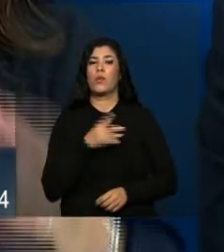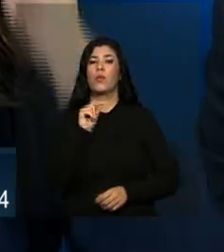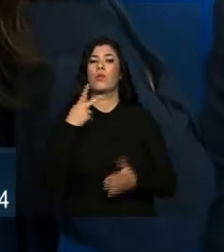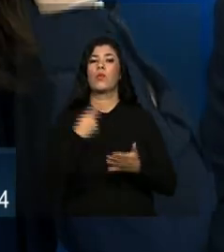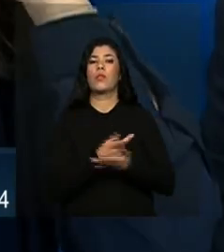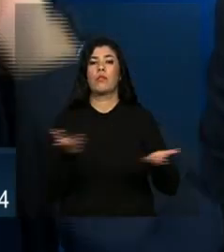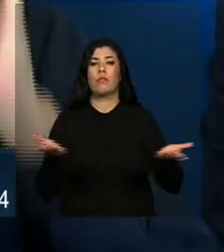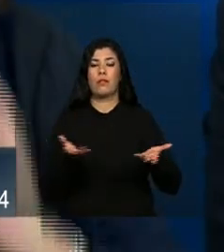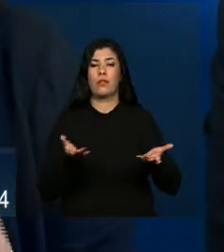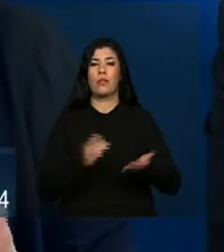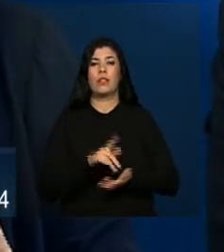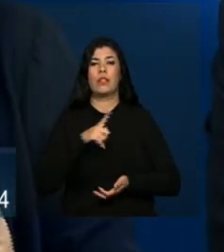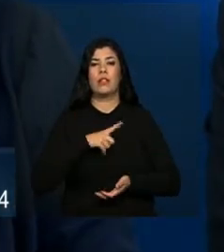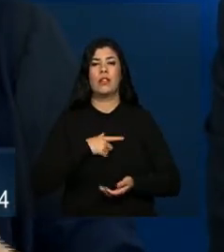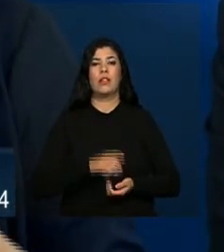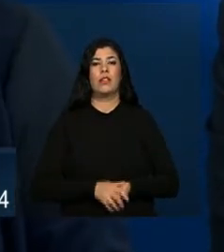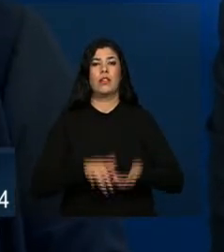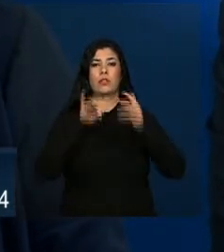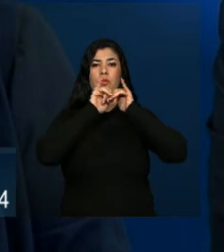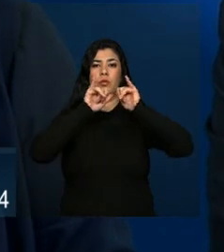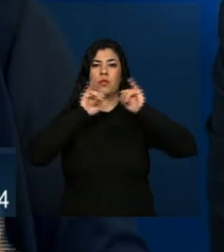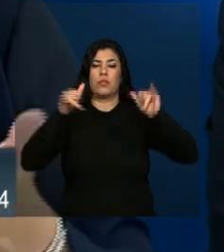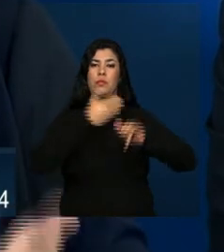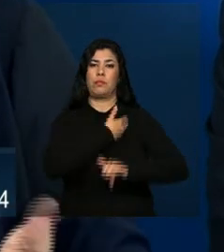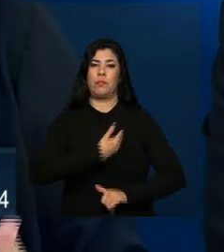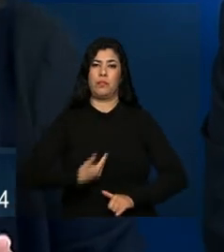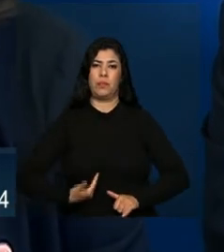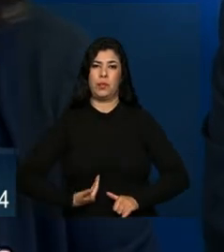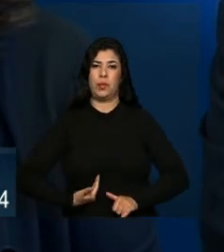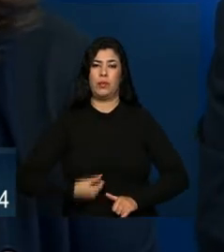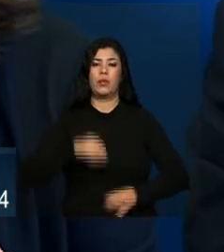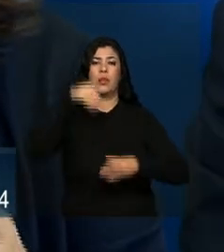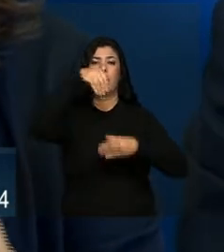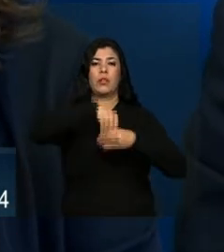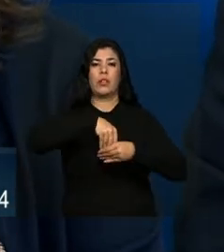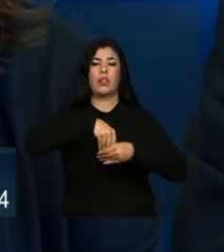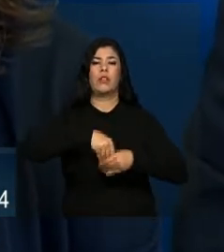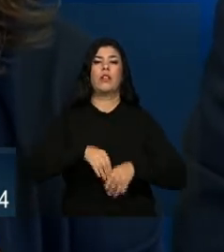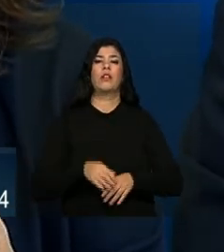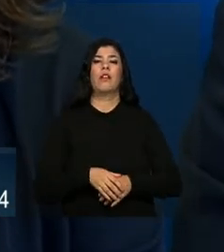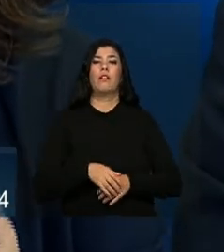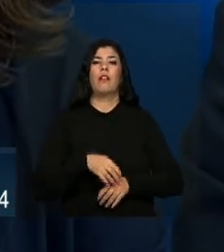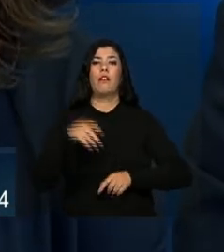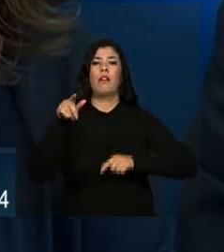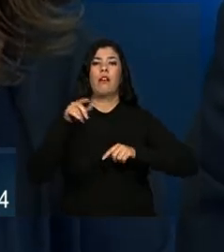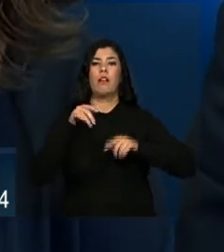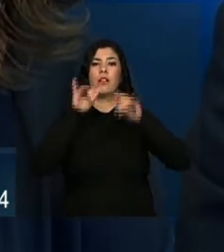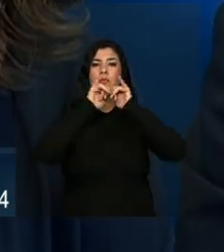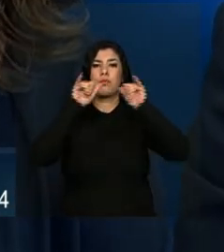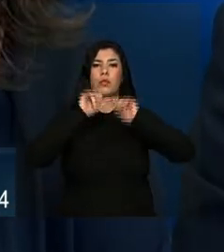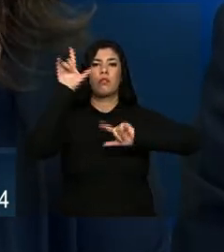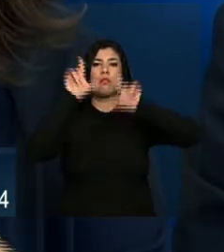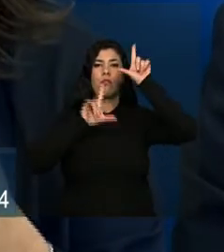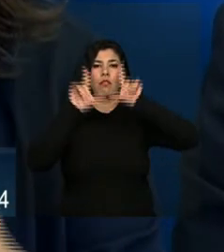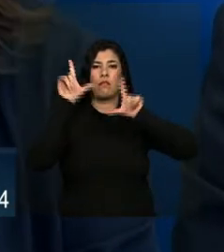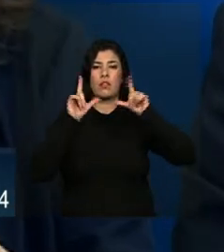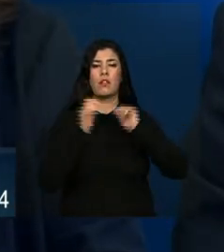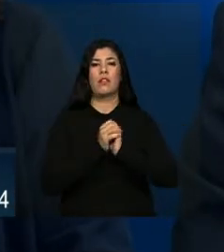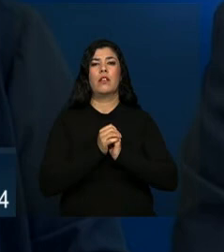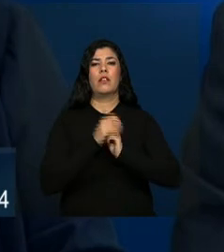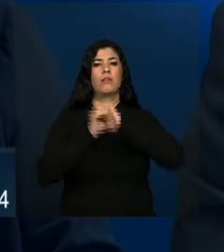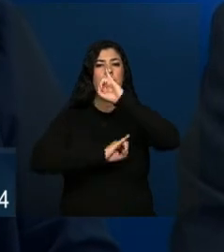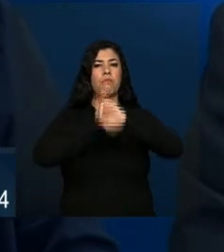é a divulgação pública não só por meio dos canais de imprensa mas também através do site